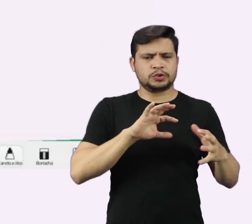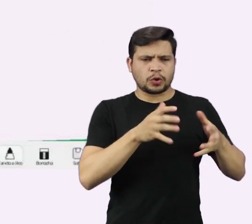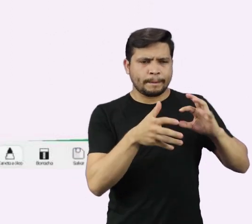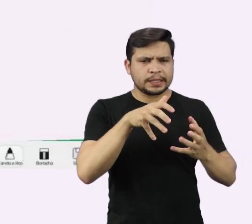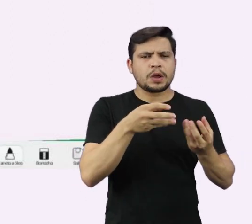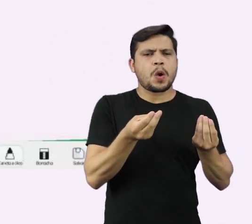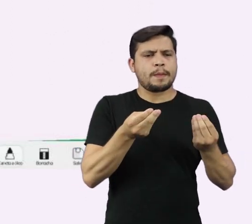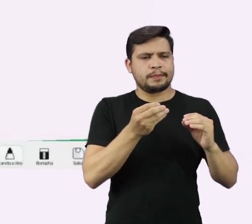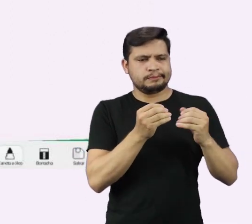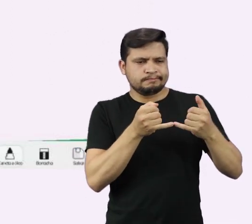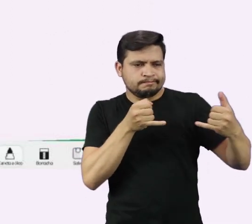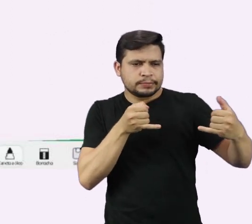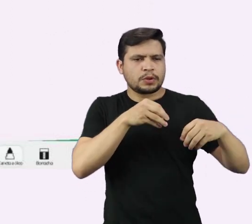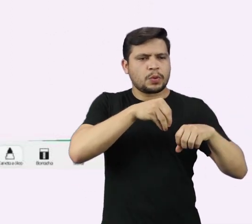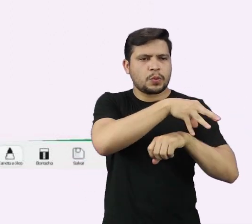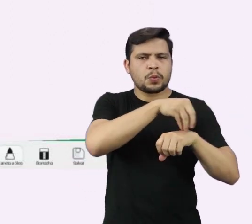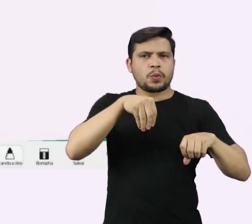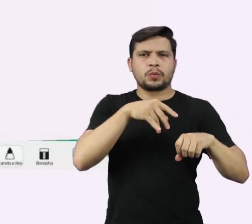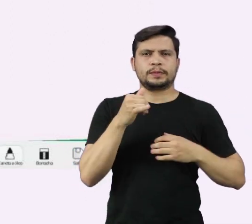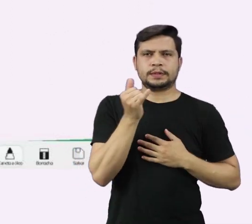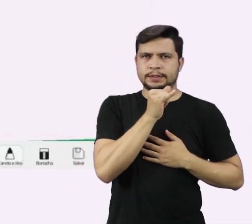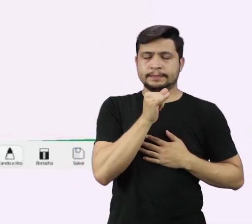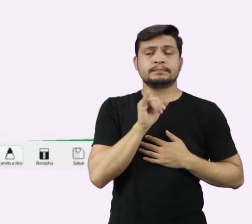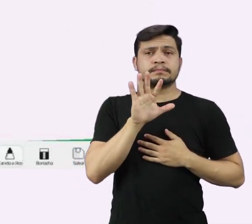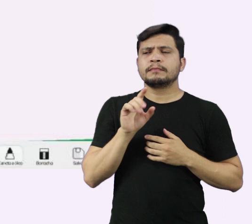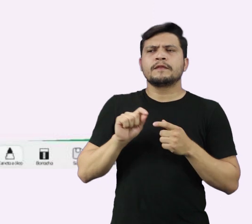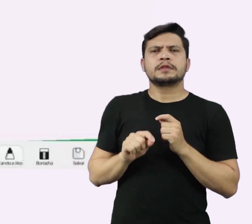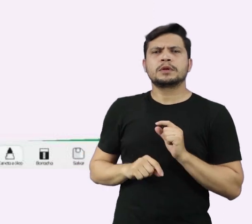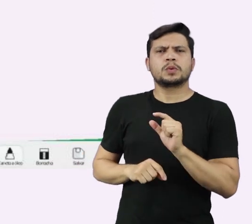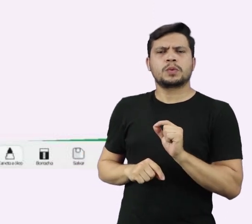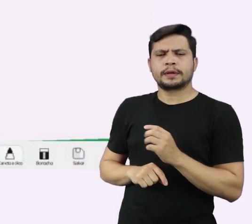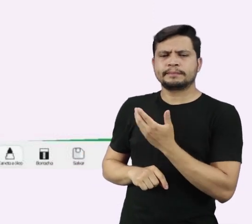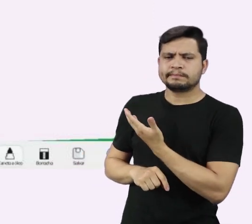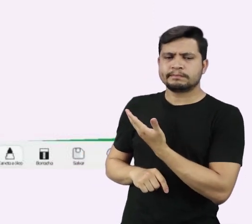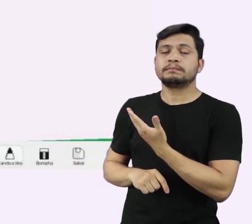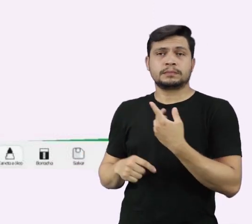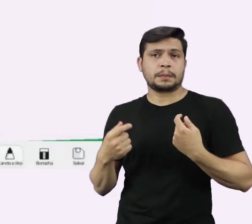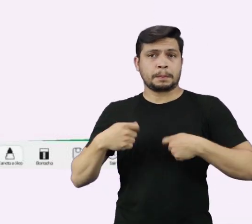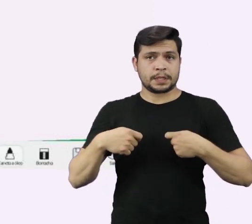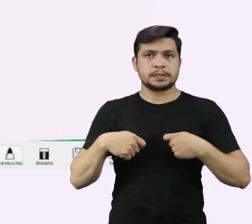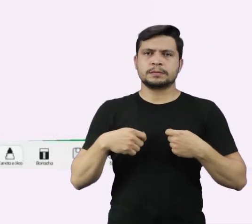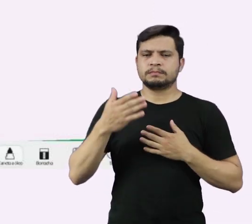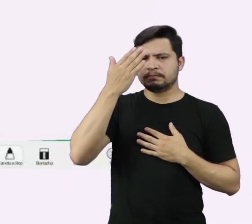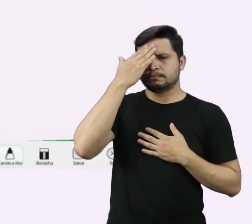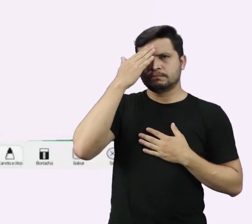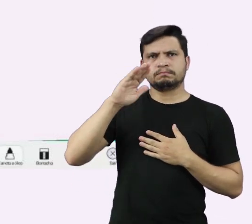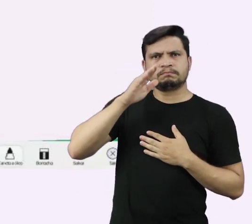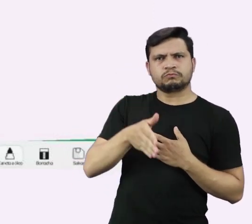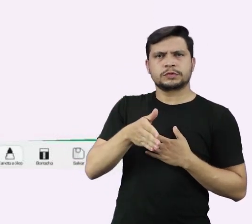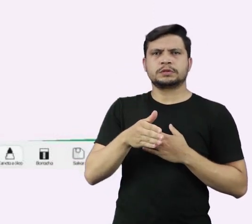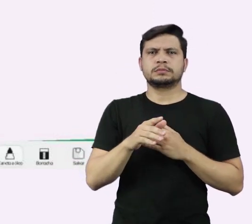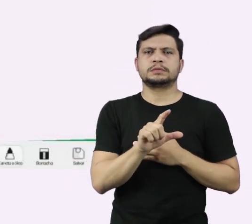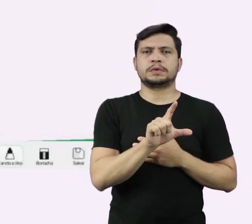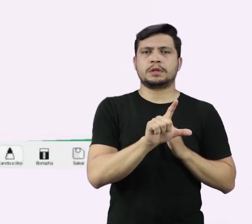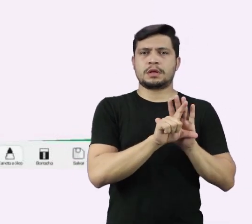lei de Ohm. Como nós vimos, ela diz que a resistência elétrica é